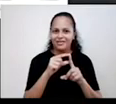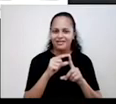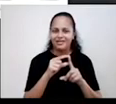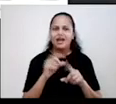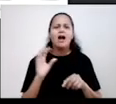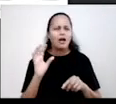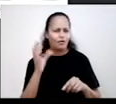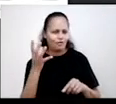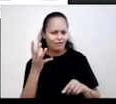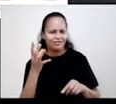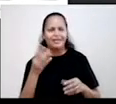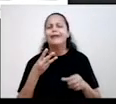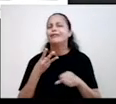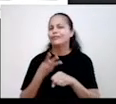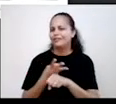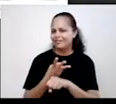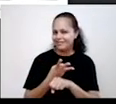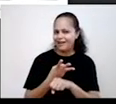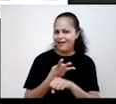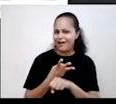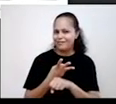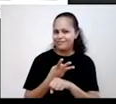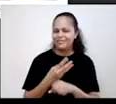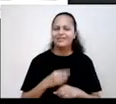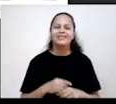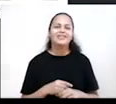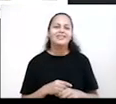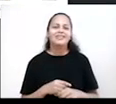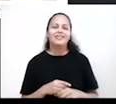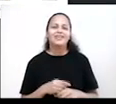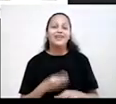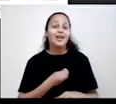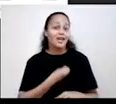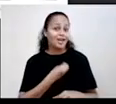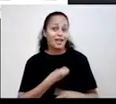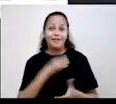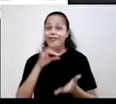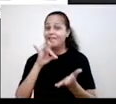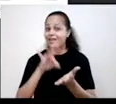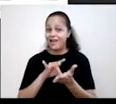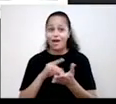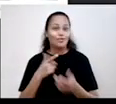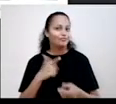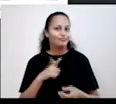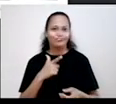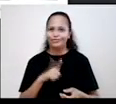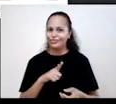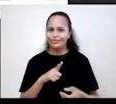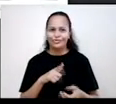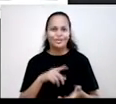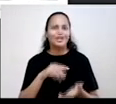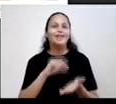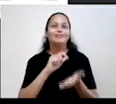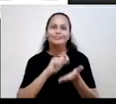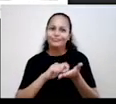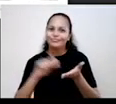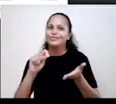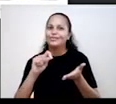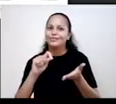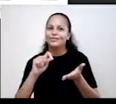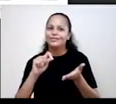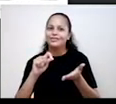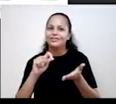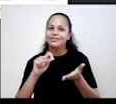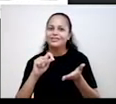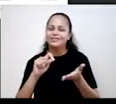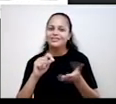vezes nas conversas por aplicativos, no WhatsApp. E, né, fala que a vida real a gente não tem isso, não tem esse corretor ortográfico, porque já pensou, eu